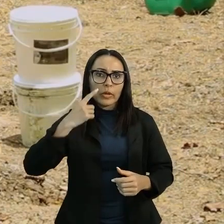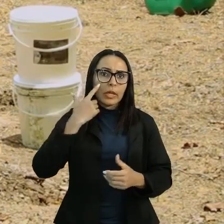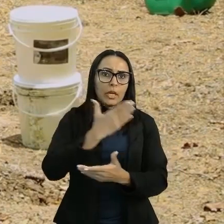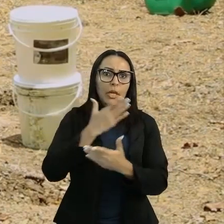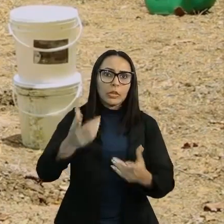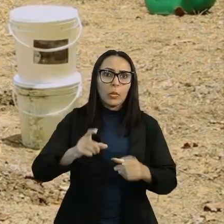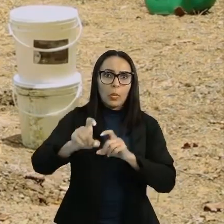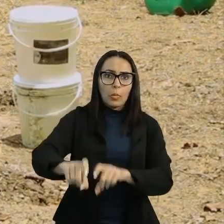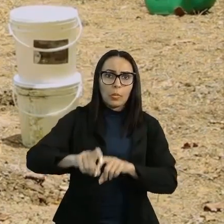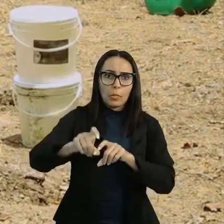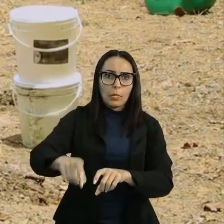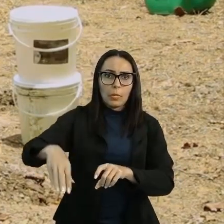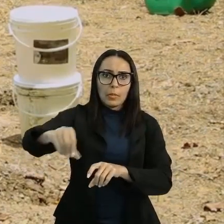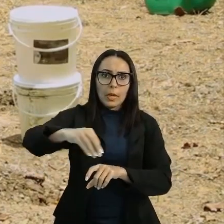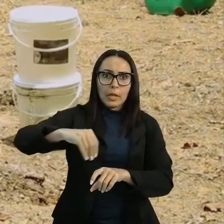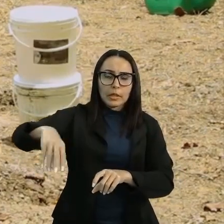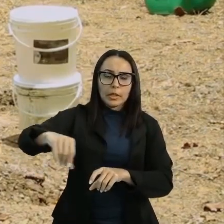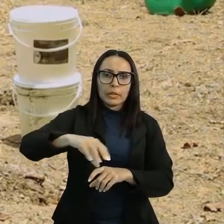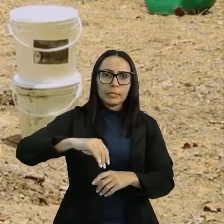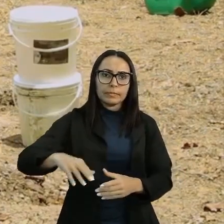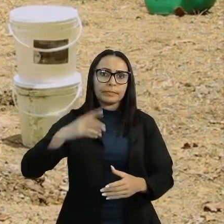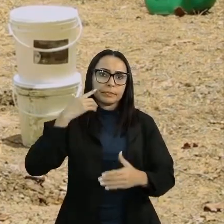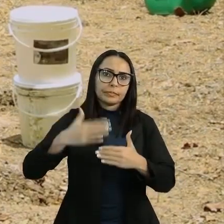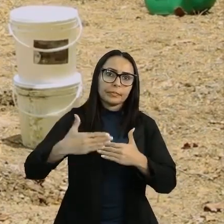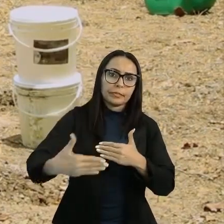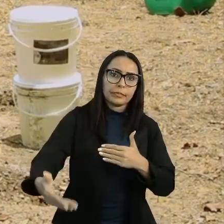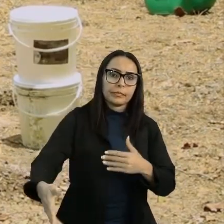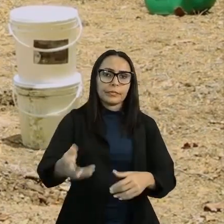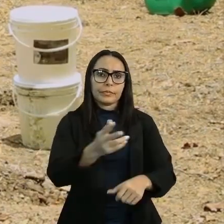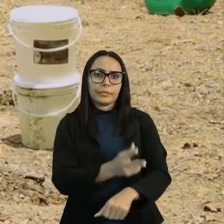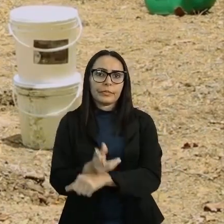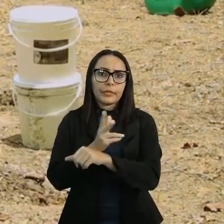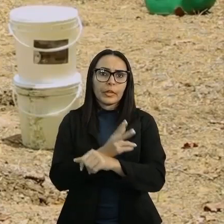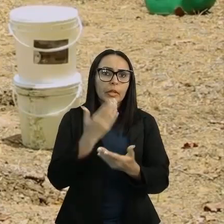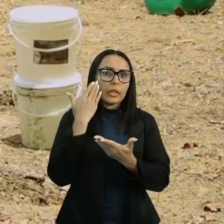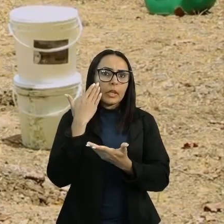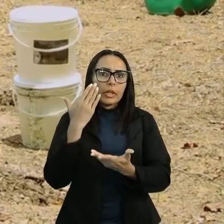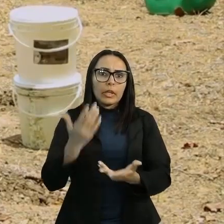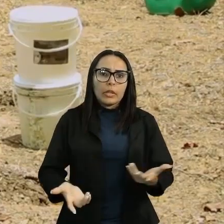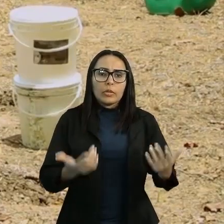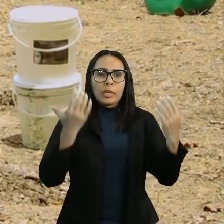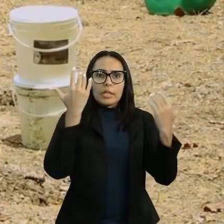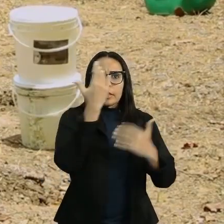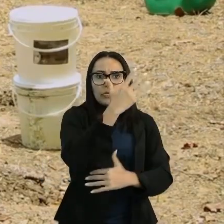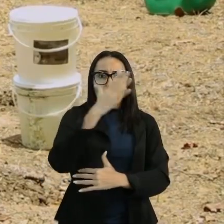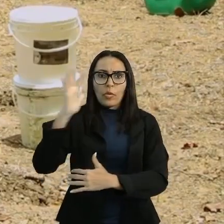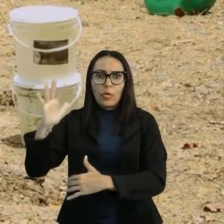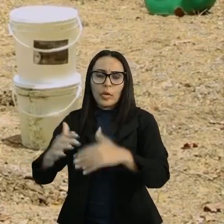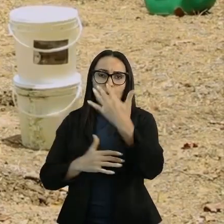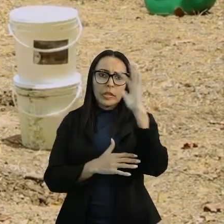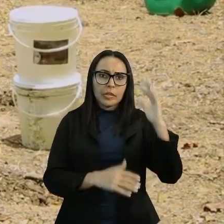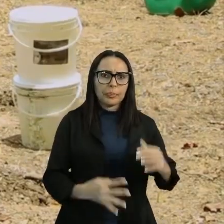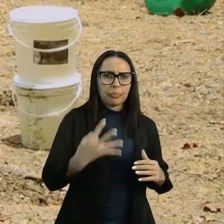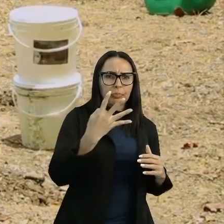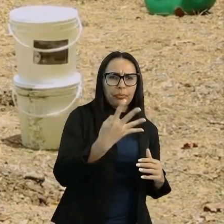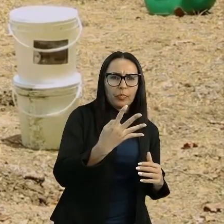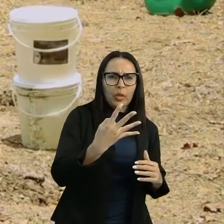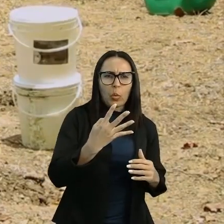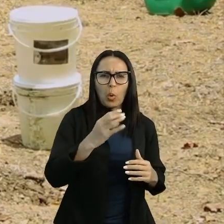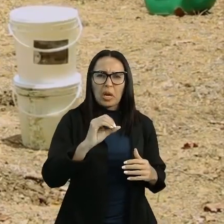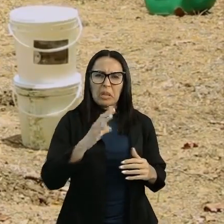para nós. Recentemente, o governo do estado de Pernambuco nos convidou para começar a plantar café arábico.